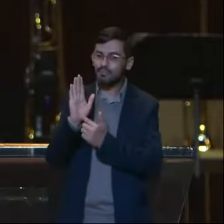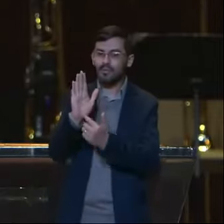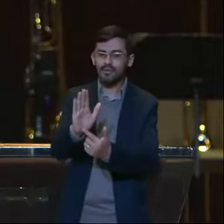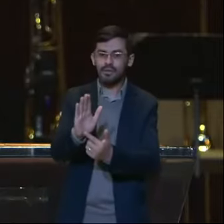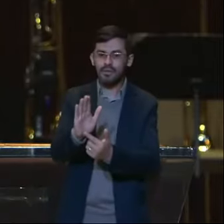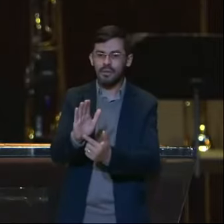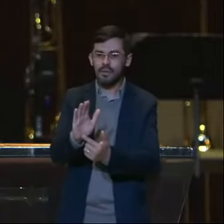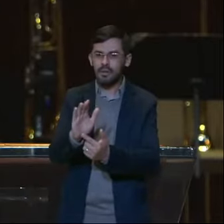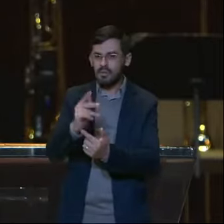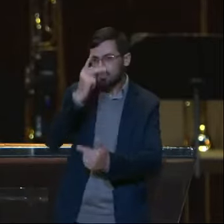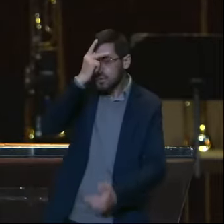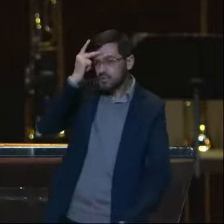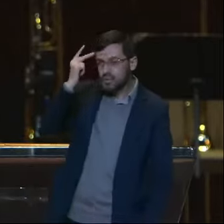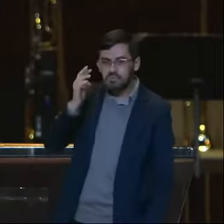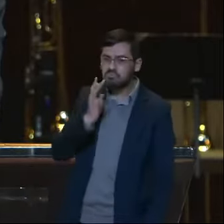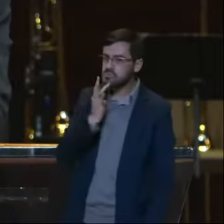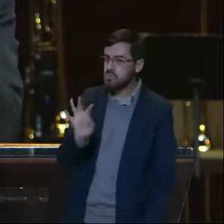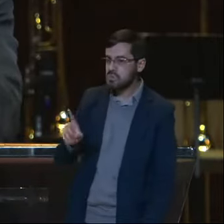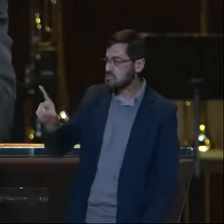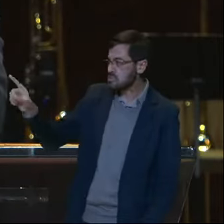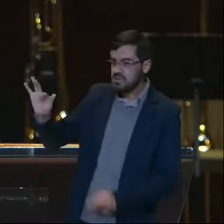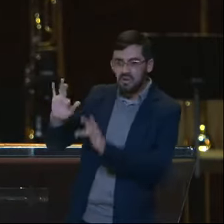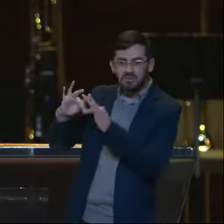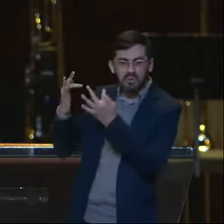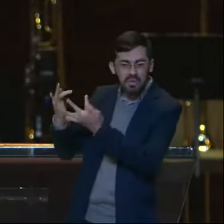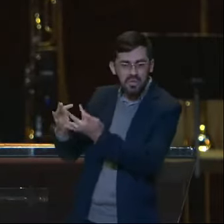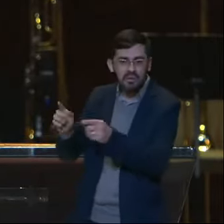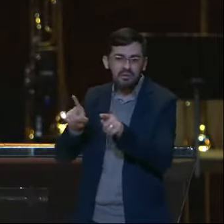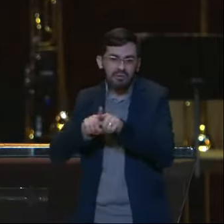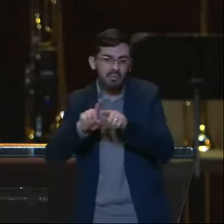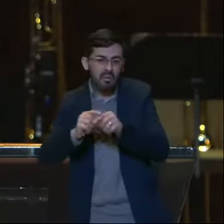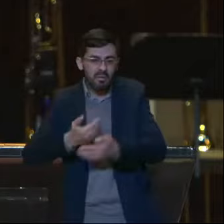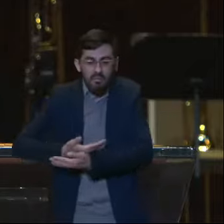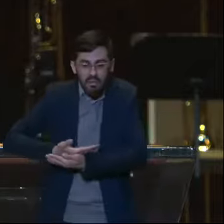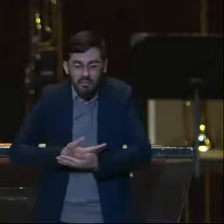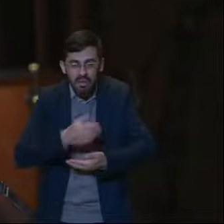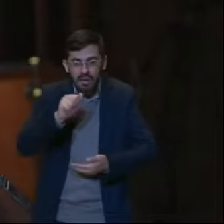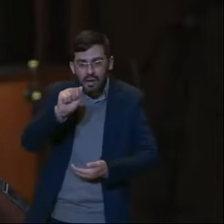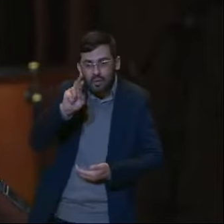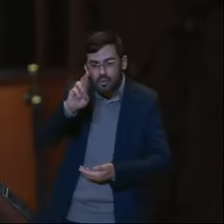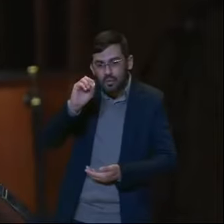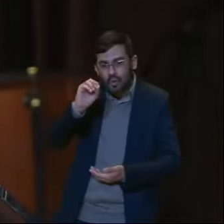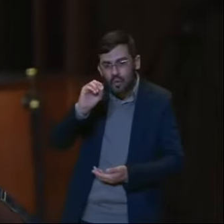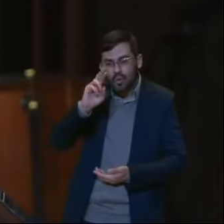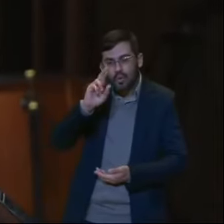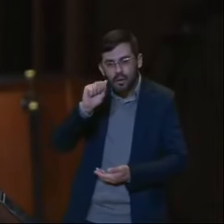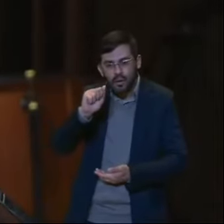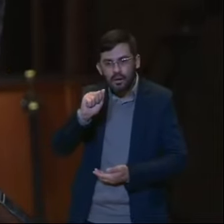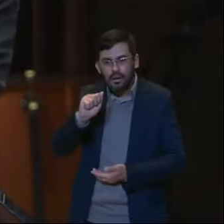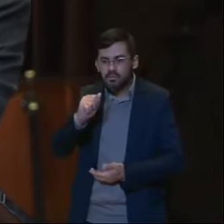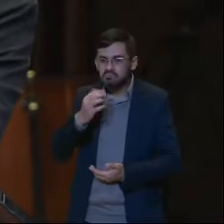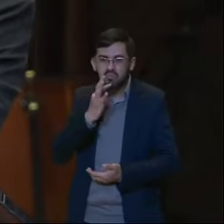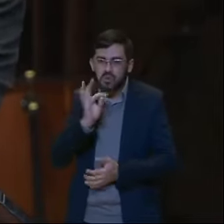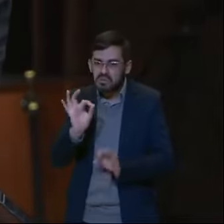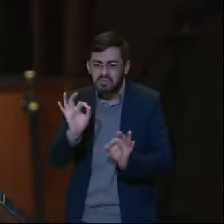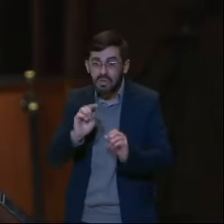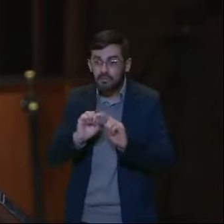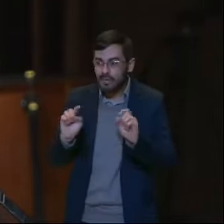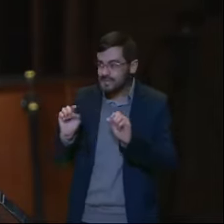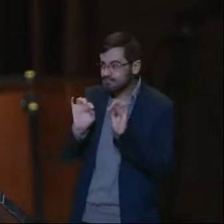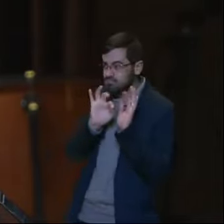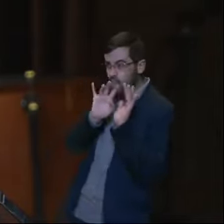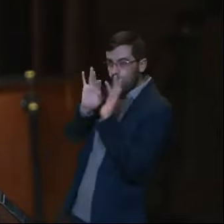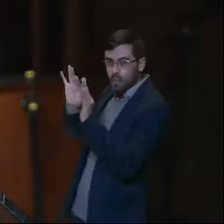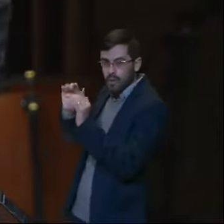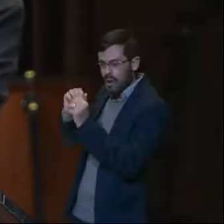Irmãos que nunca conheceram esses papais, que não conhecem a Aurora, podem vir abraçar, orar um pelos outros, porque há algo maior